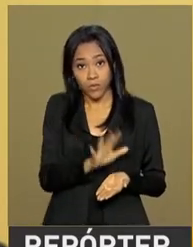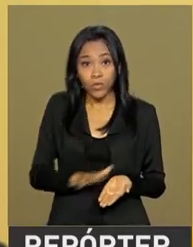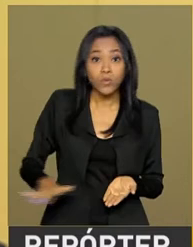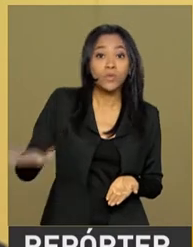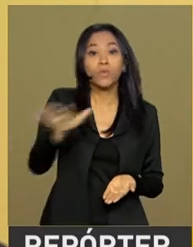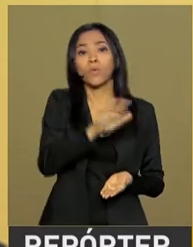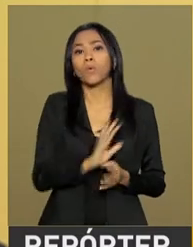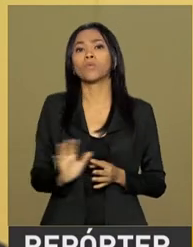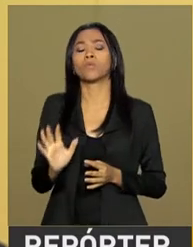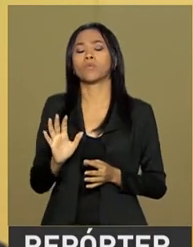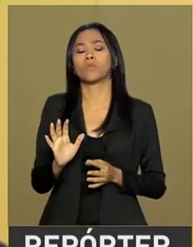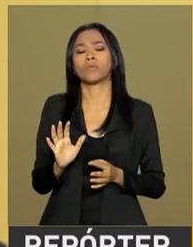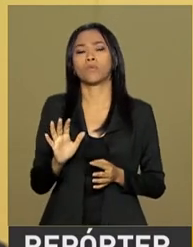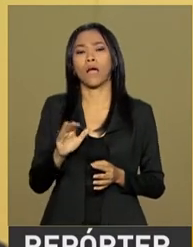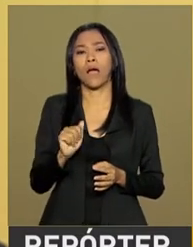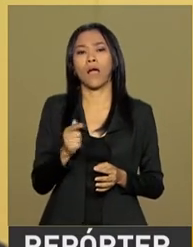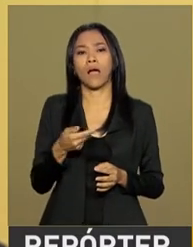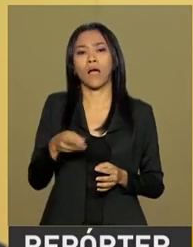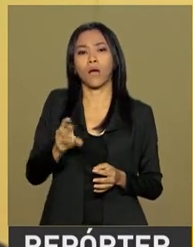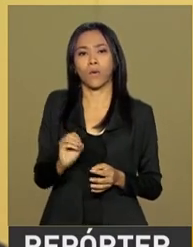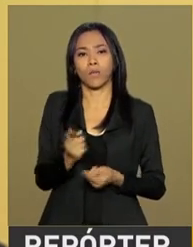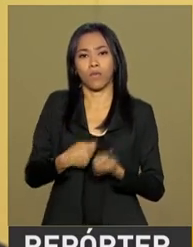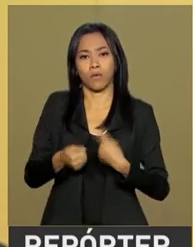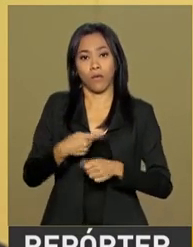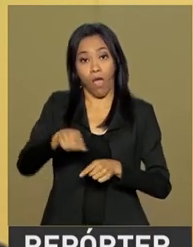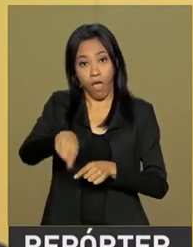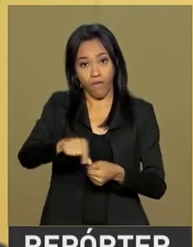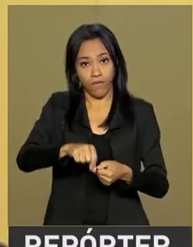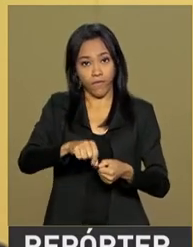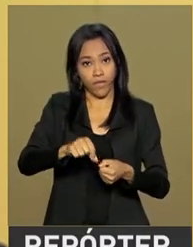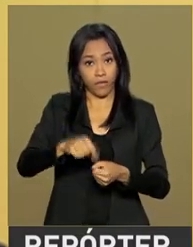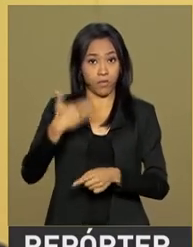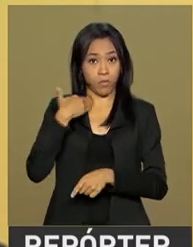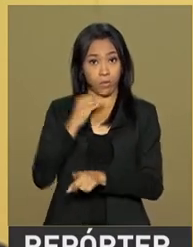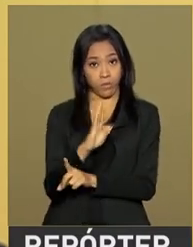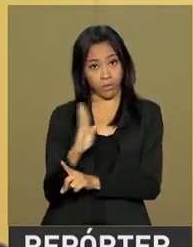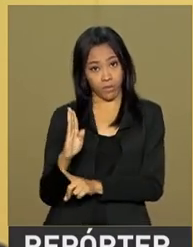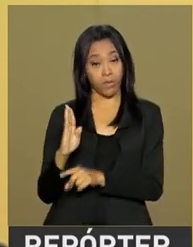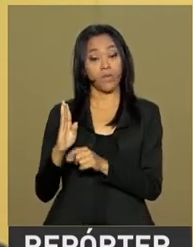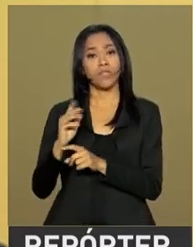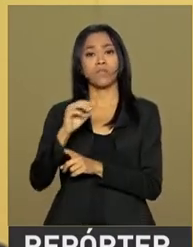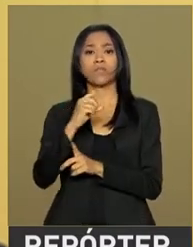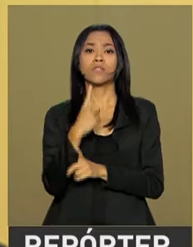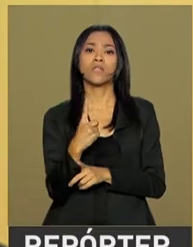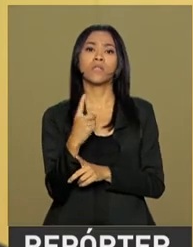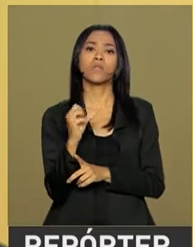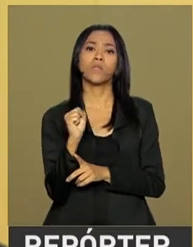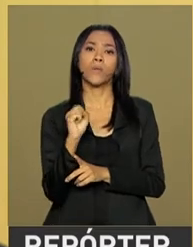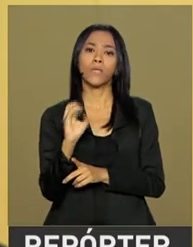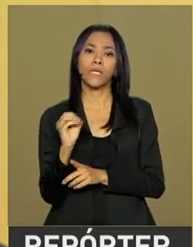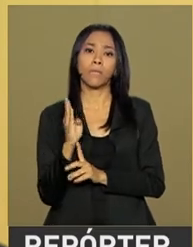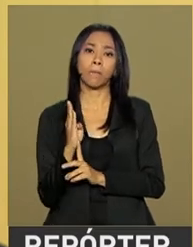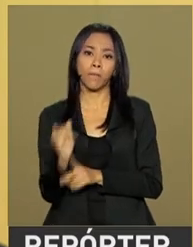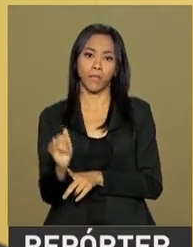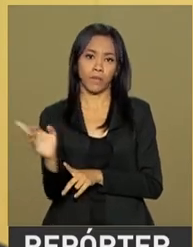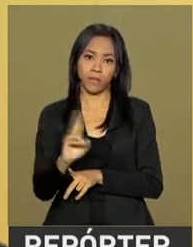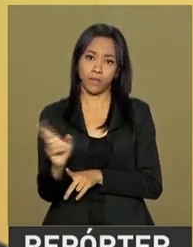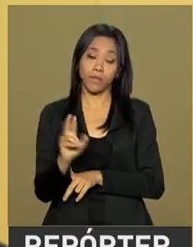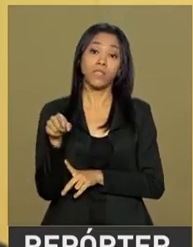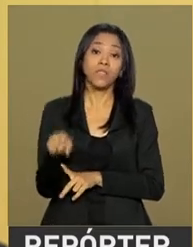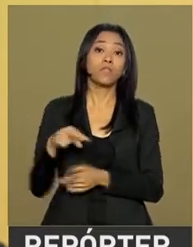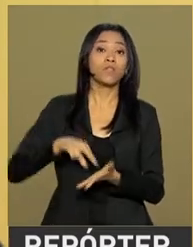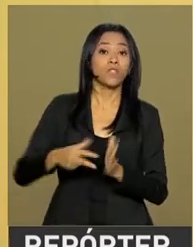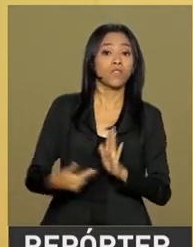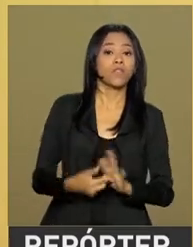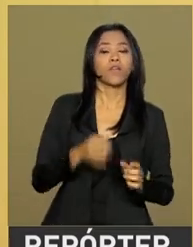agronegócio é realizado pelo banco do brasil são 180 bilhões de reais o equivalente a